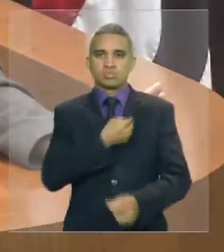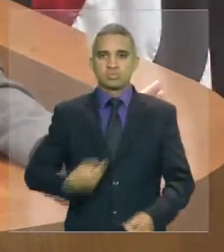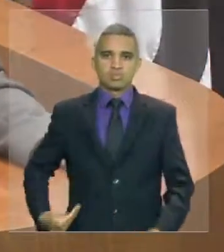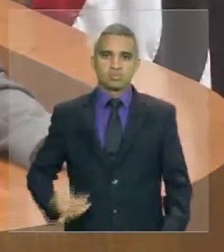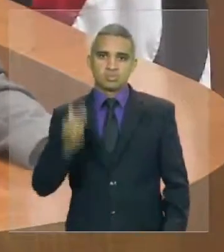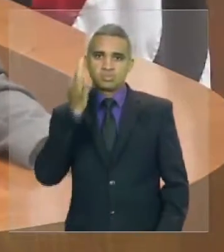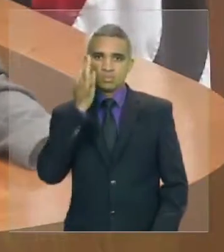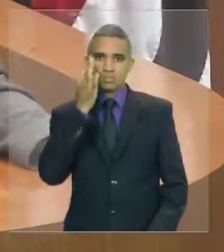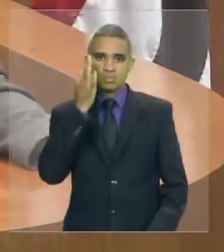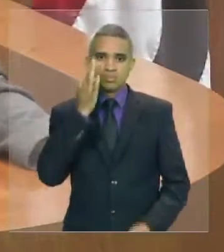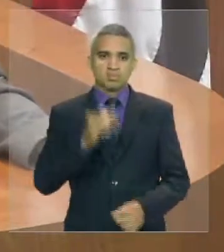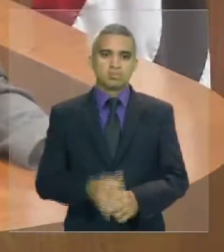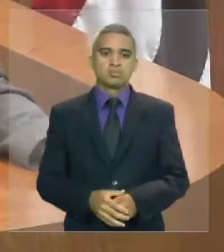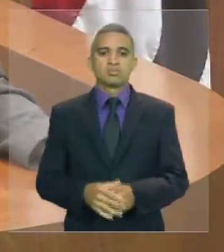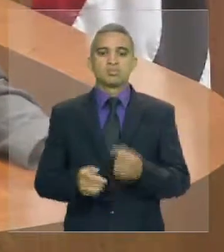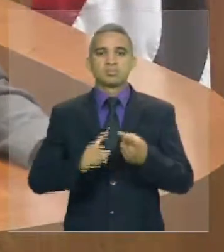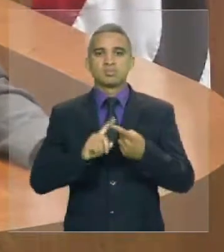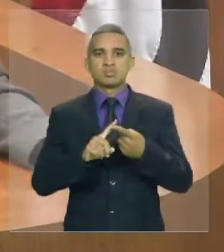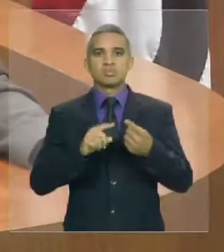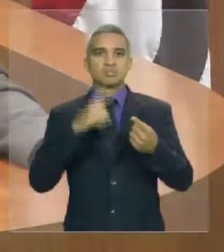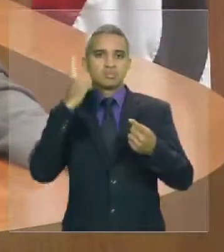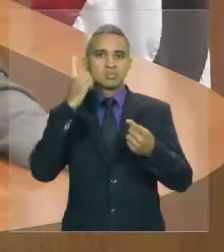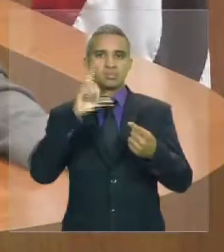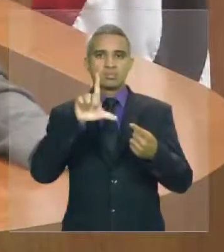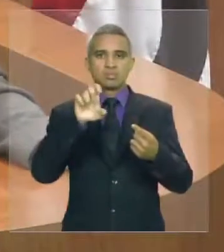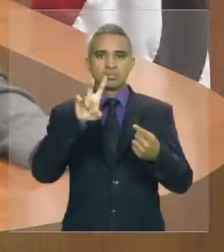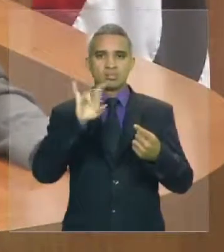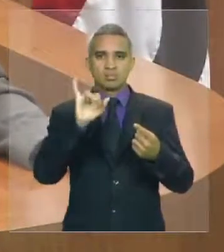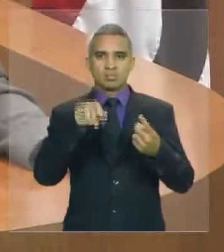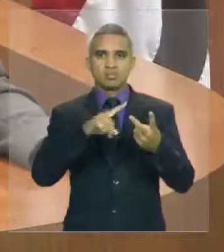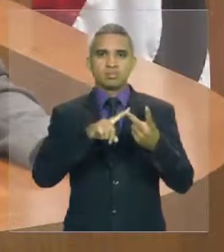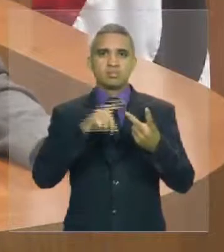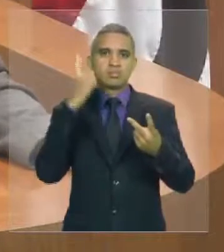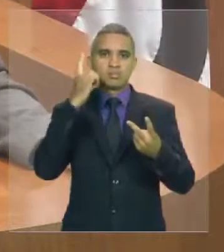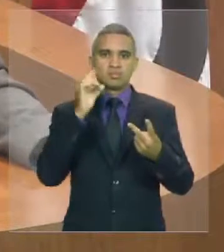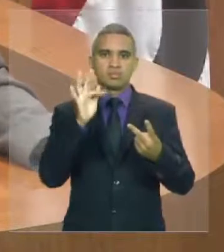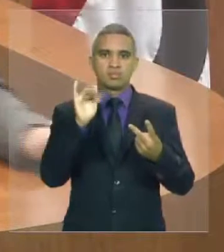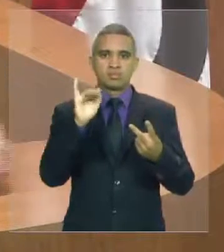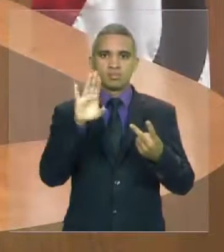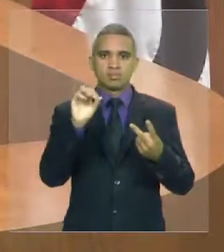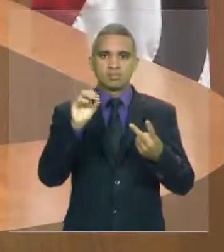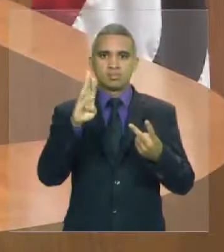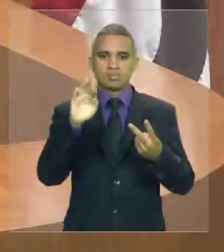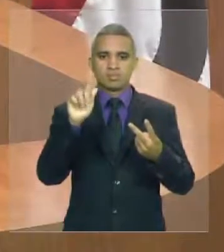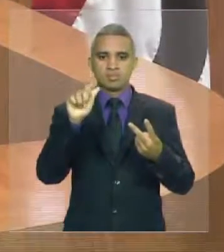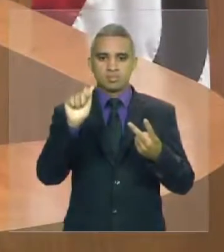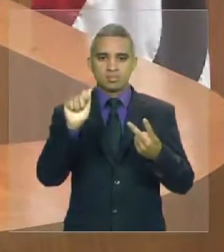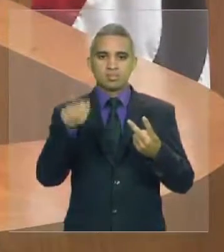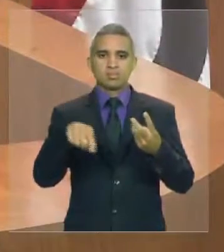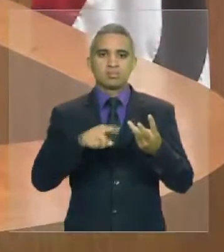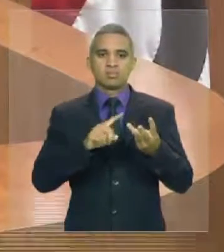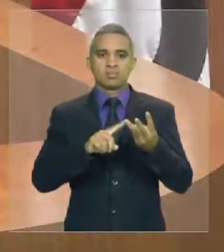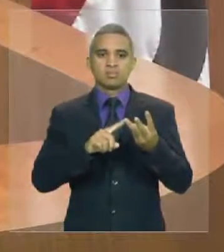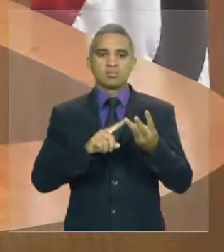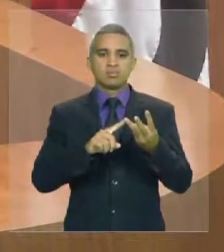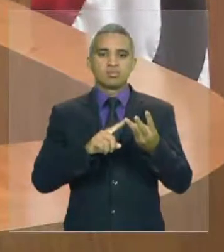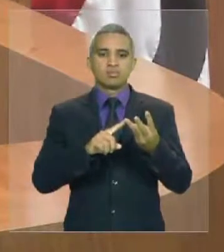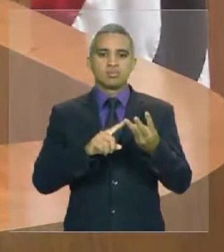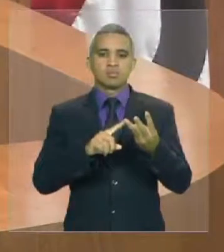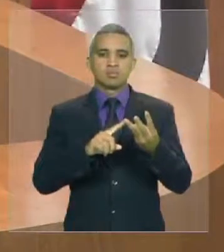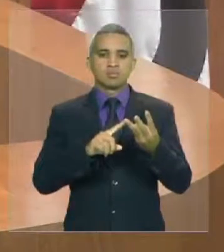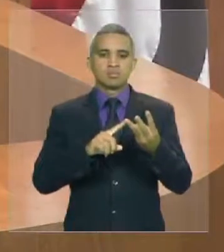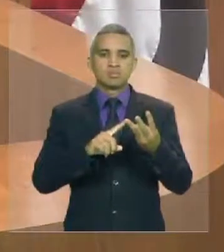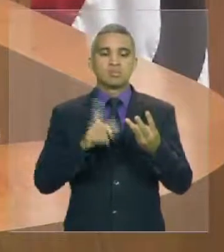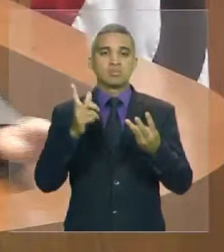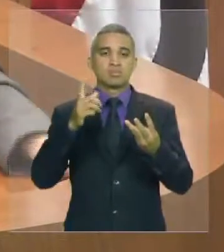eu, deputado Leandro Pontes, deputado Fábio Braga, onde o governador